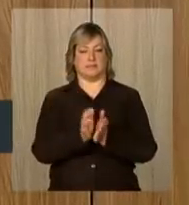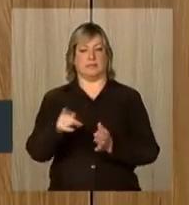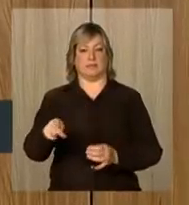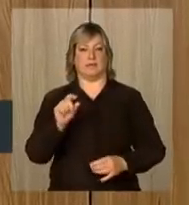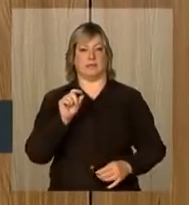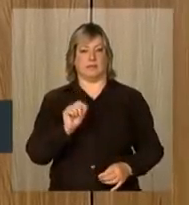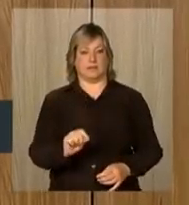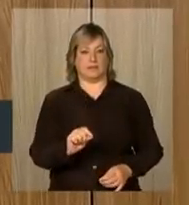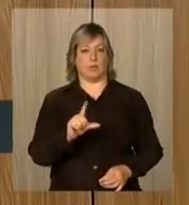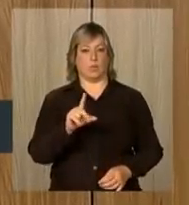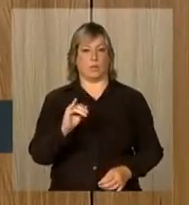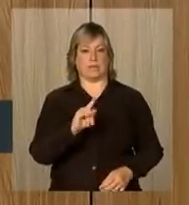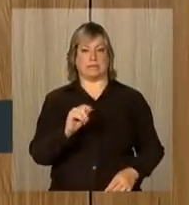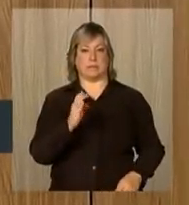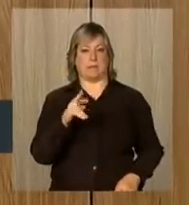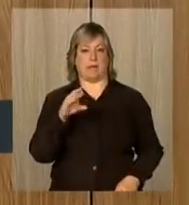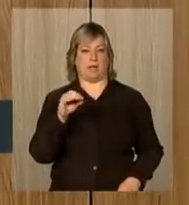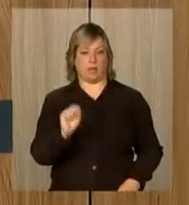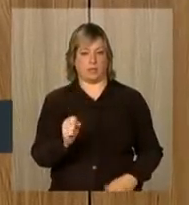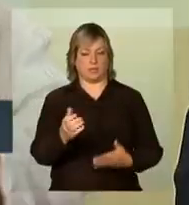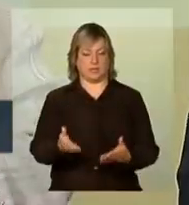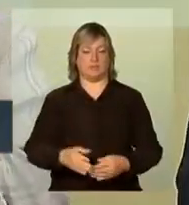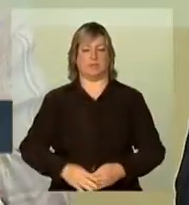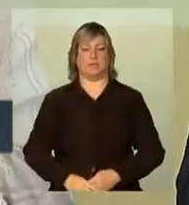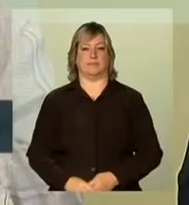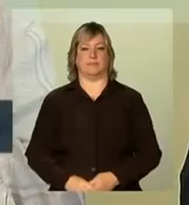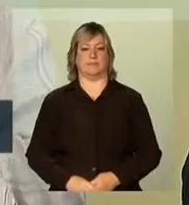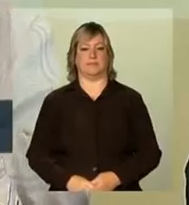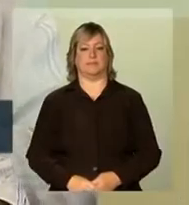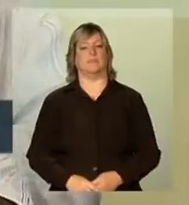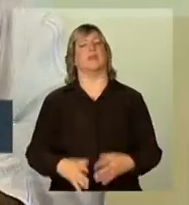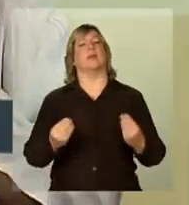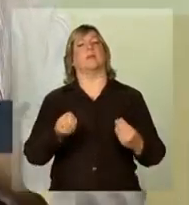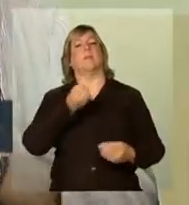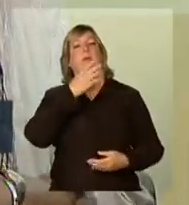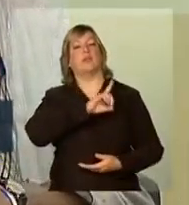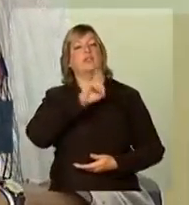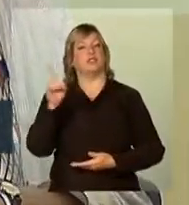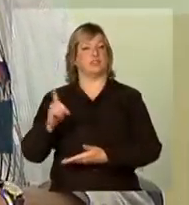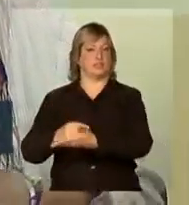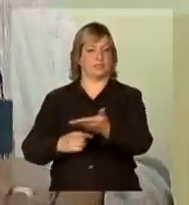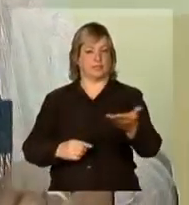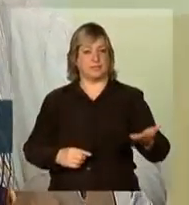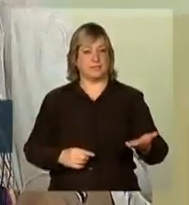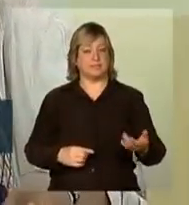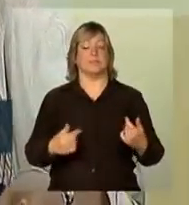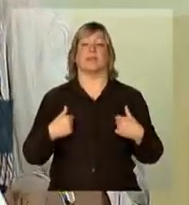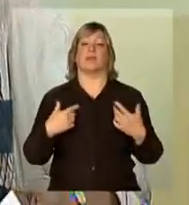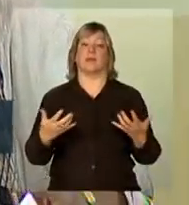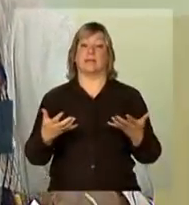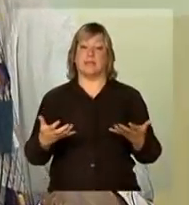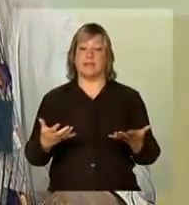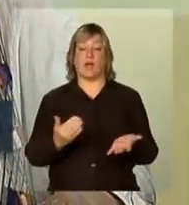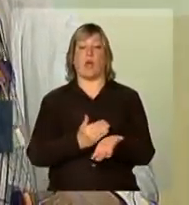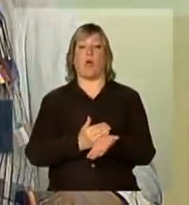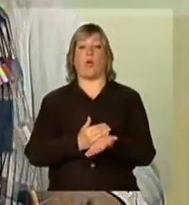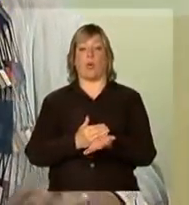República, Luía Bairros. Eh, muito bom dia. Eu queria